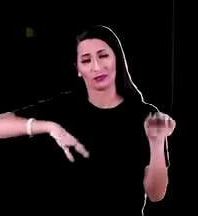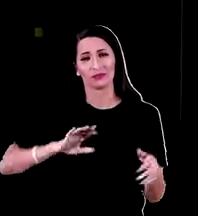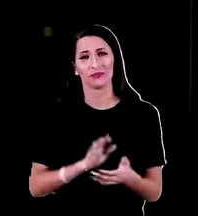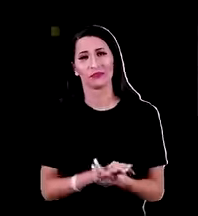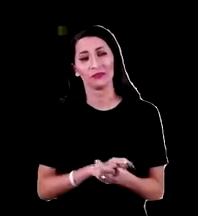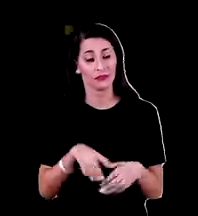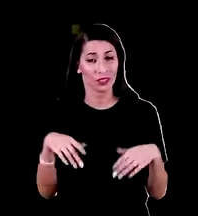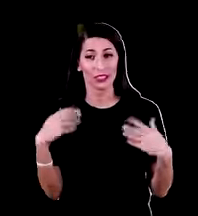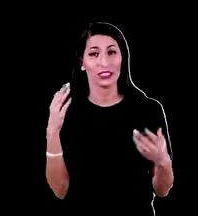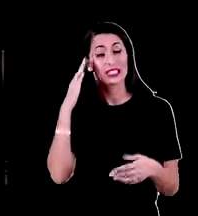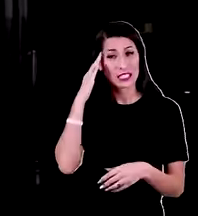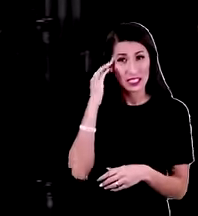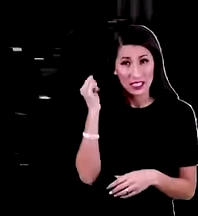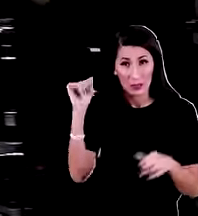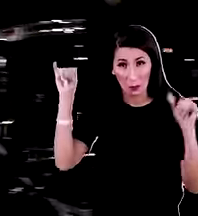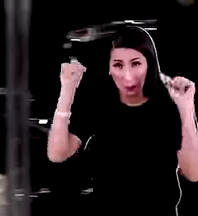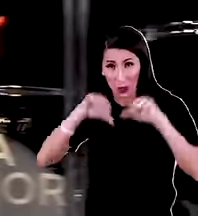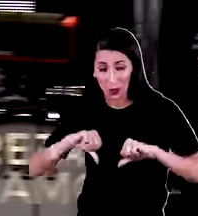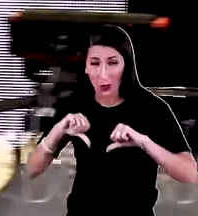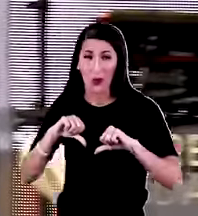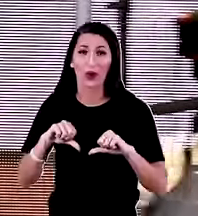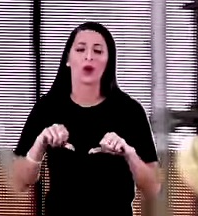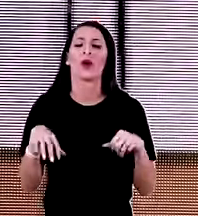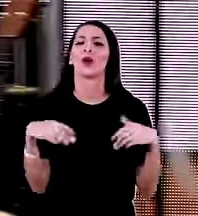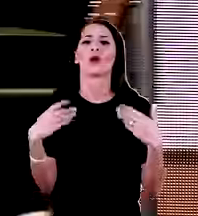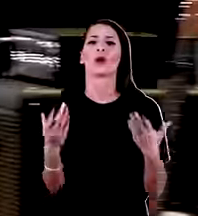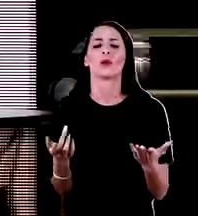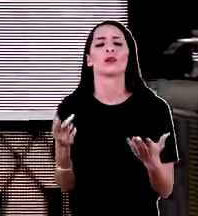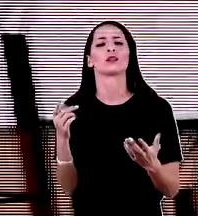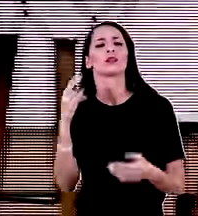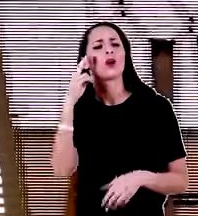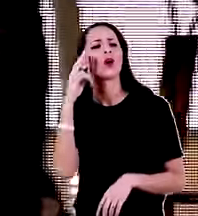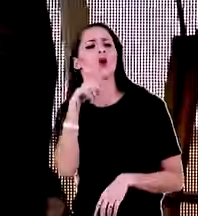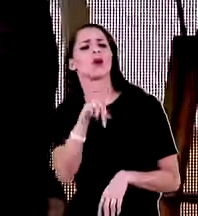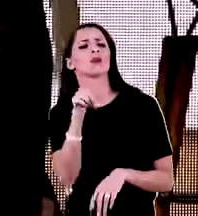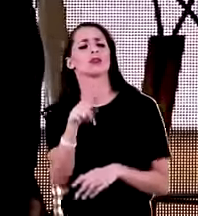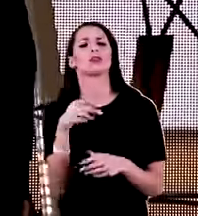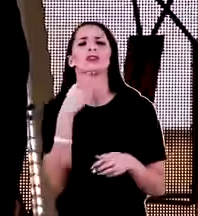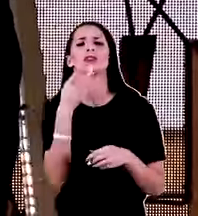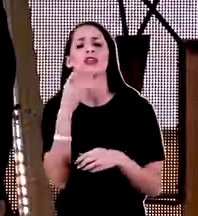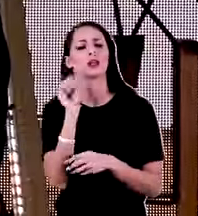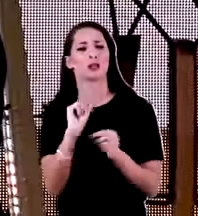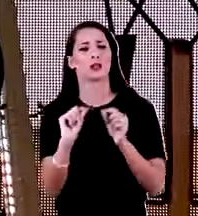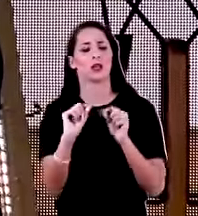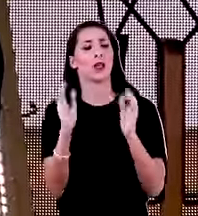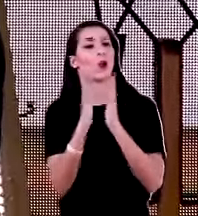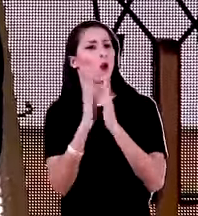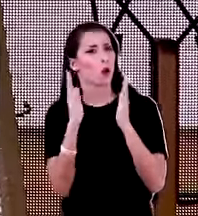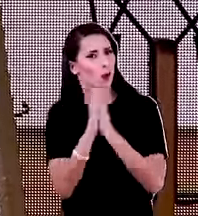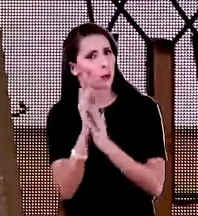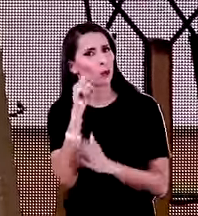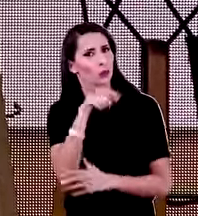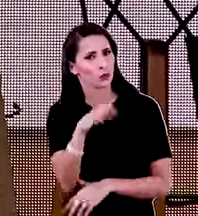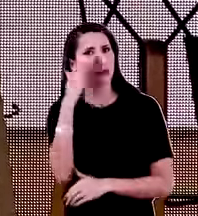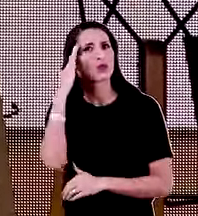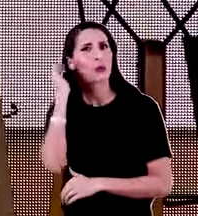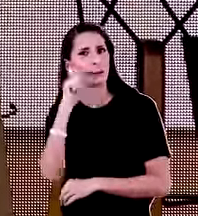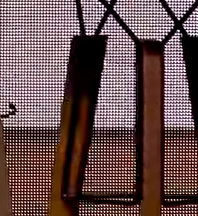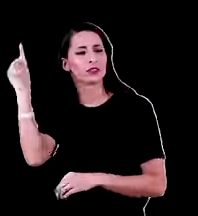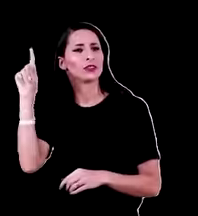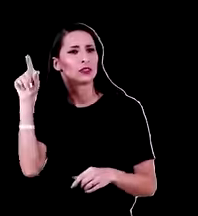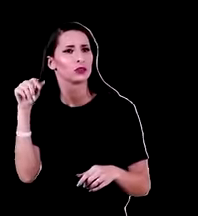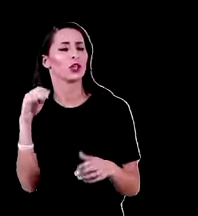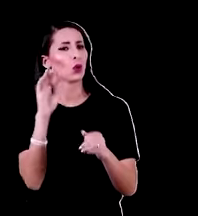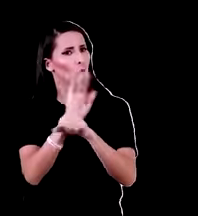pior? Quando ela olha pra mim, séria pra tu e diz assim: eu tava orando por tu, mulher. Eu sabia que Deus ia tirar dessa, tu